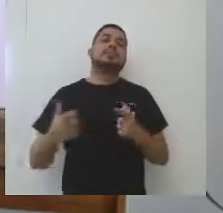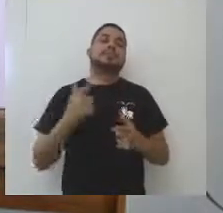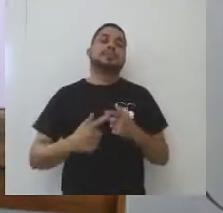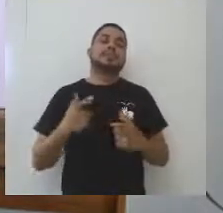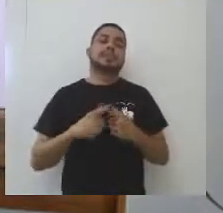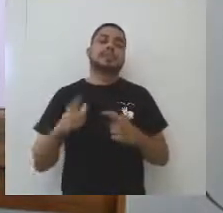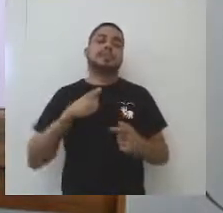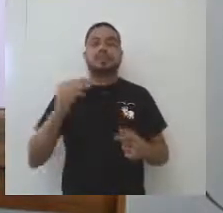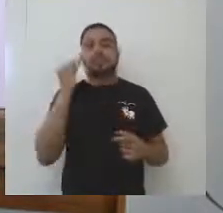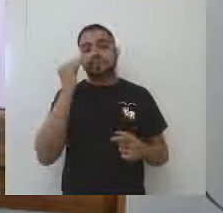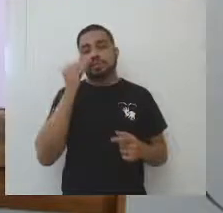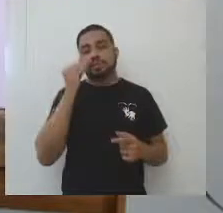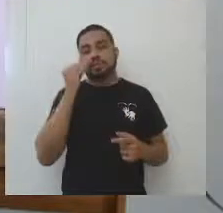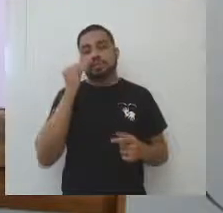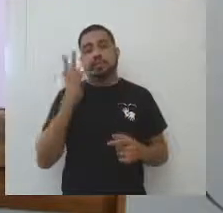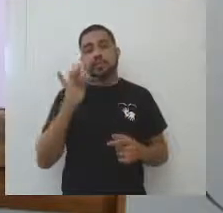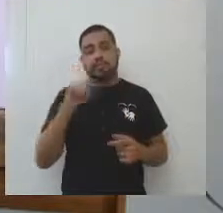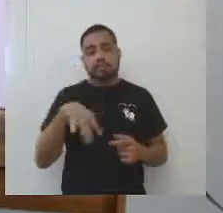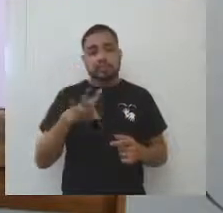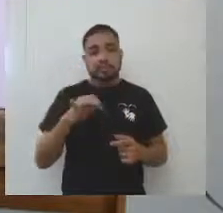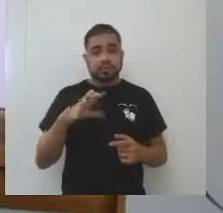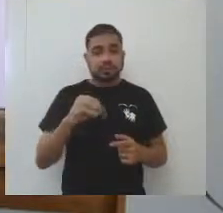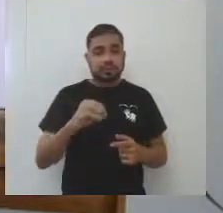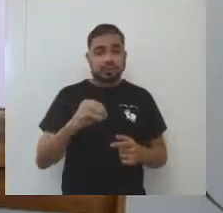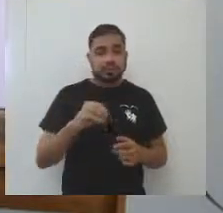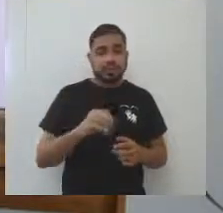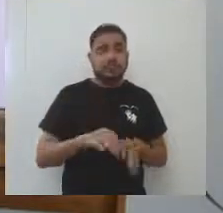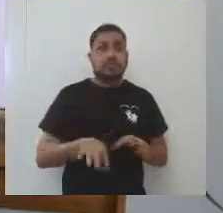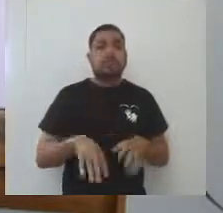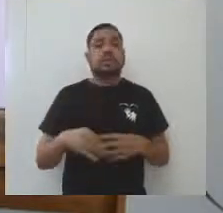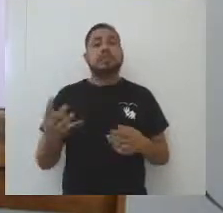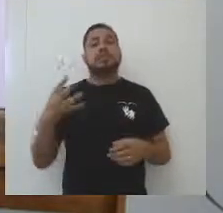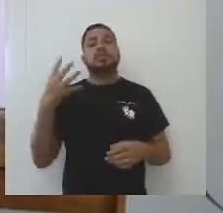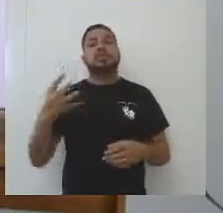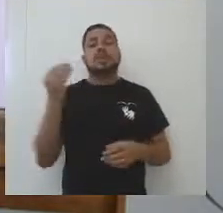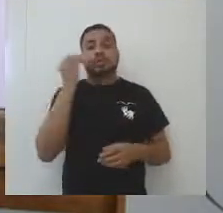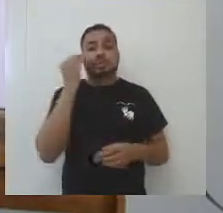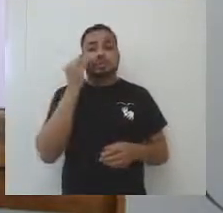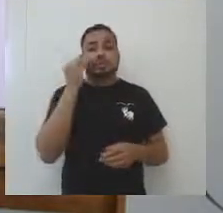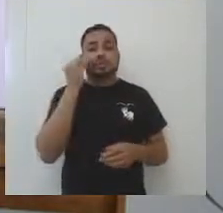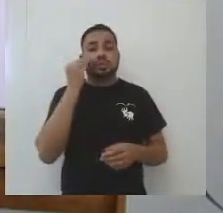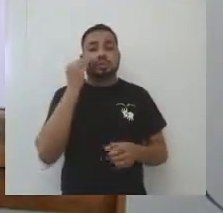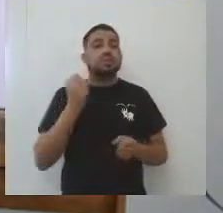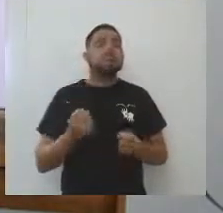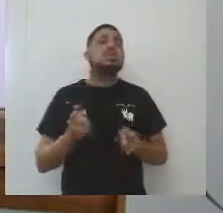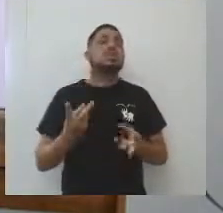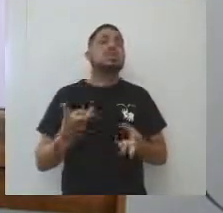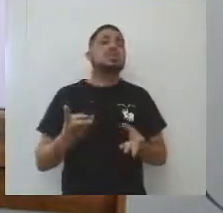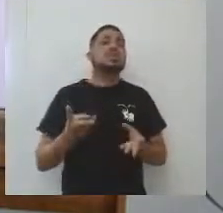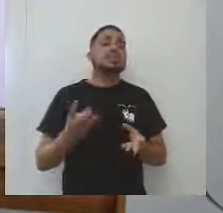a probabilidade do fenótipo. Vê, das 4 possibilidades,